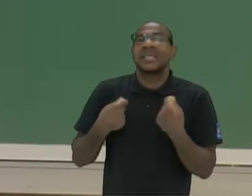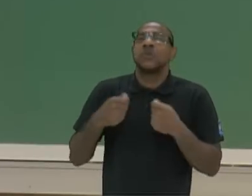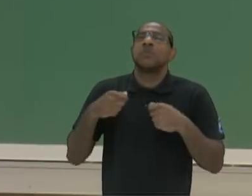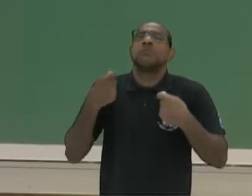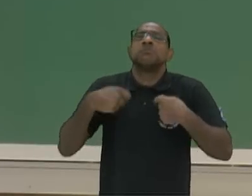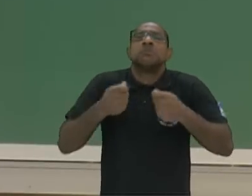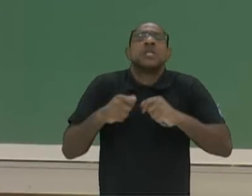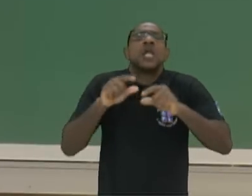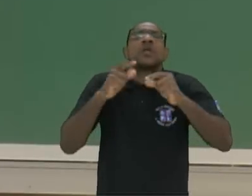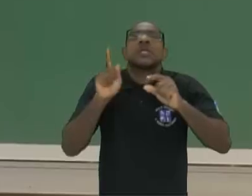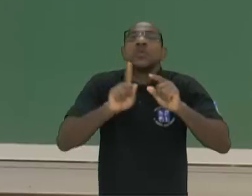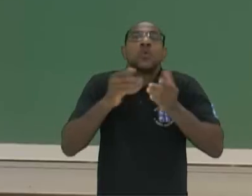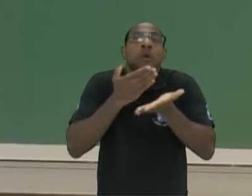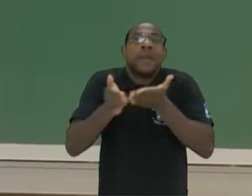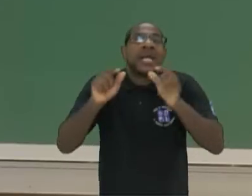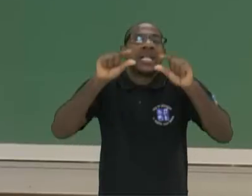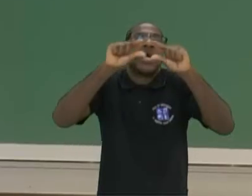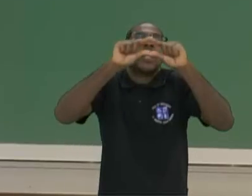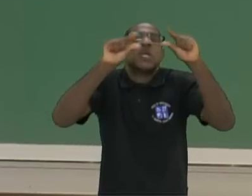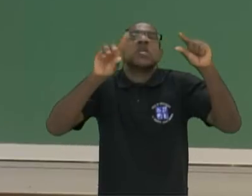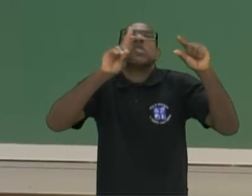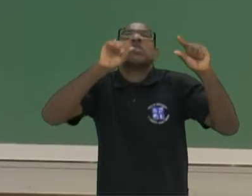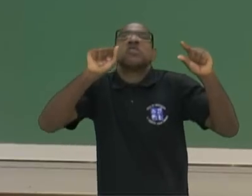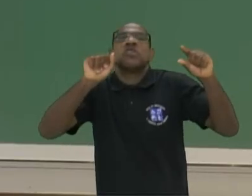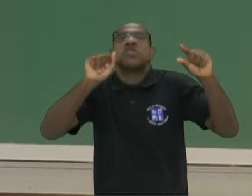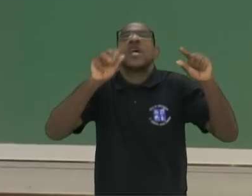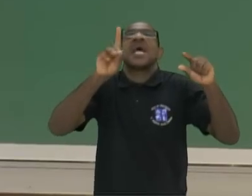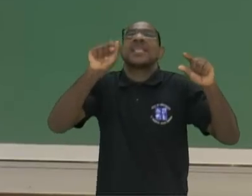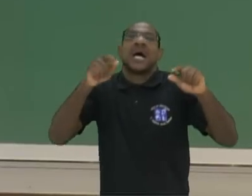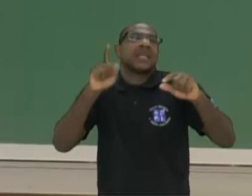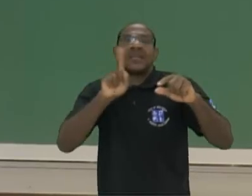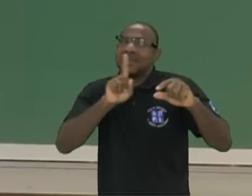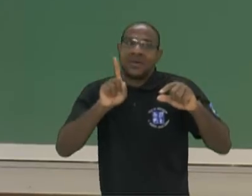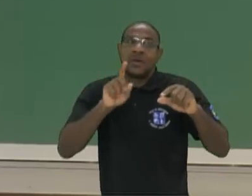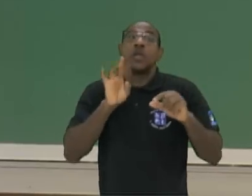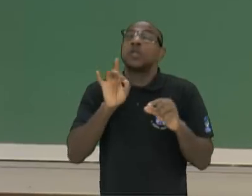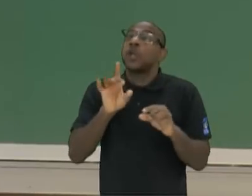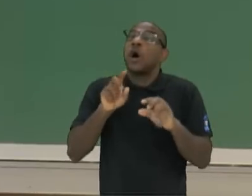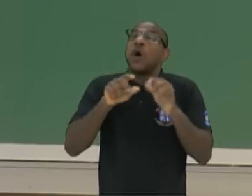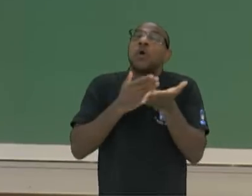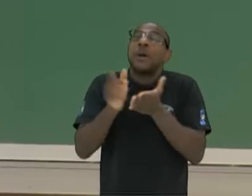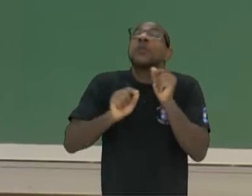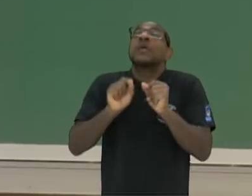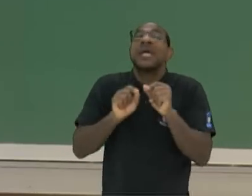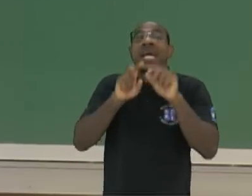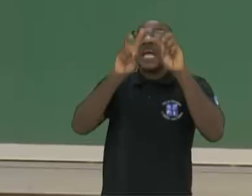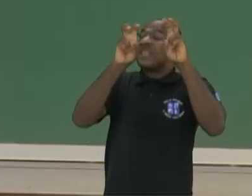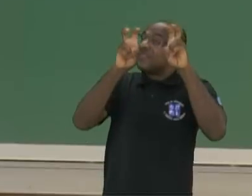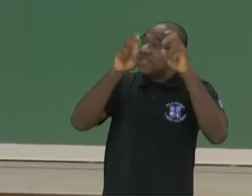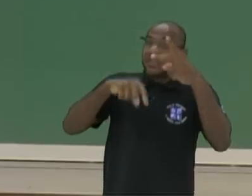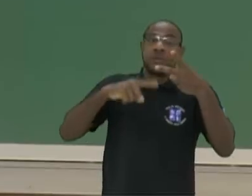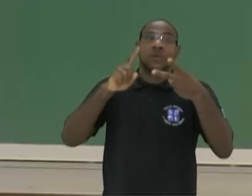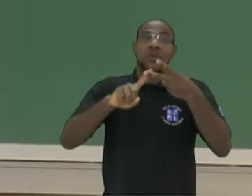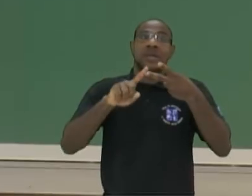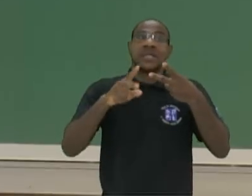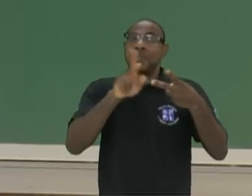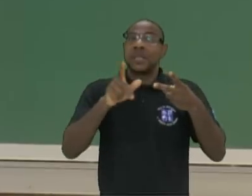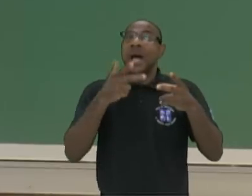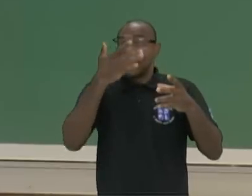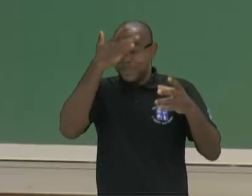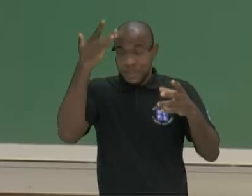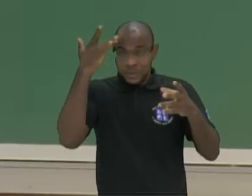data. Ela começa com um título, depois ela tem a apresentação das pessoas que reivindicam,